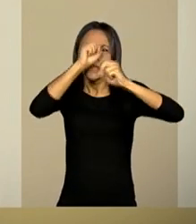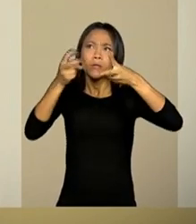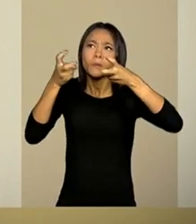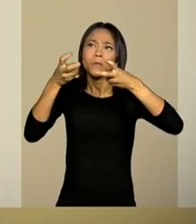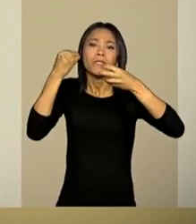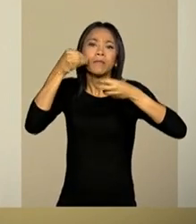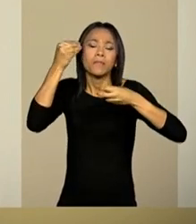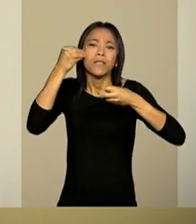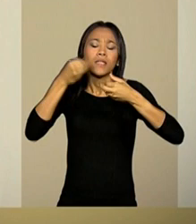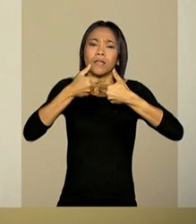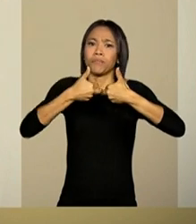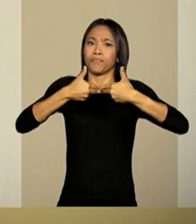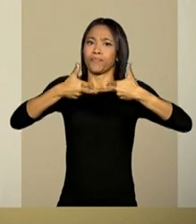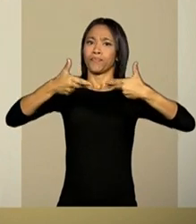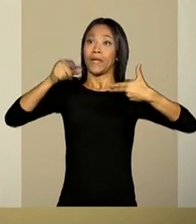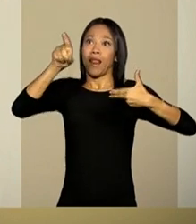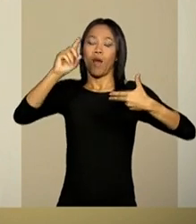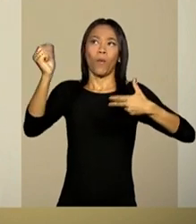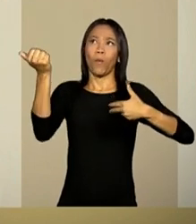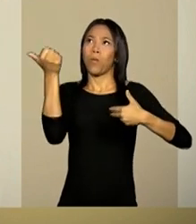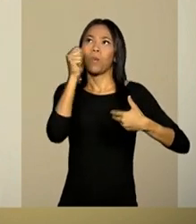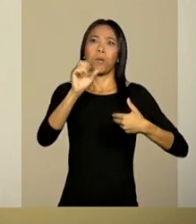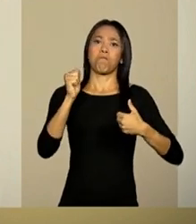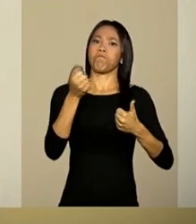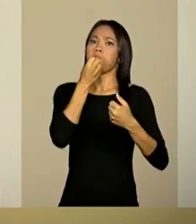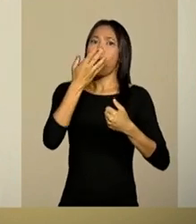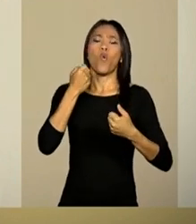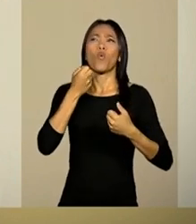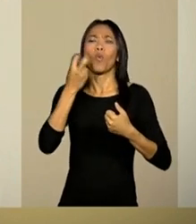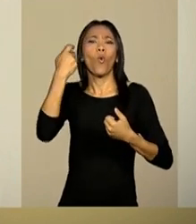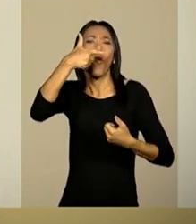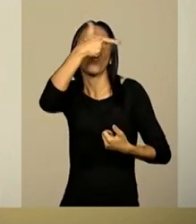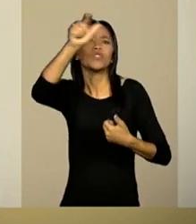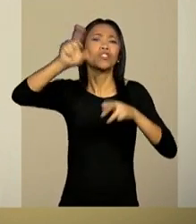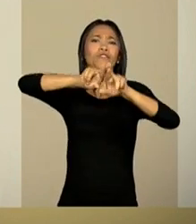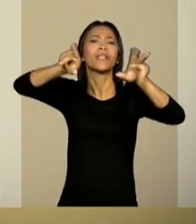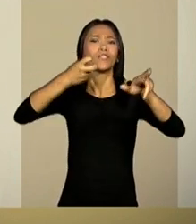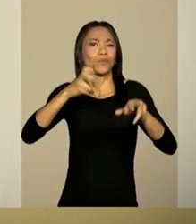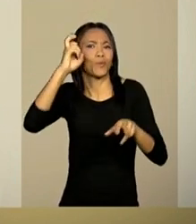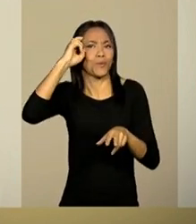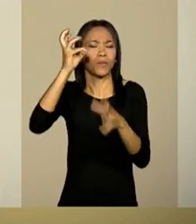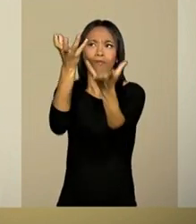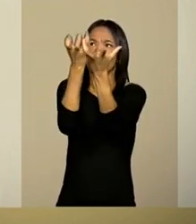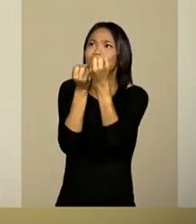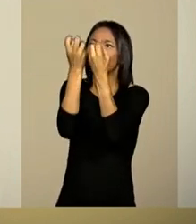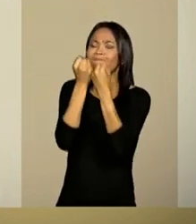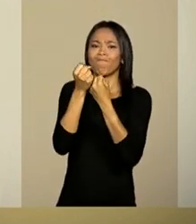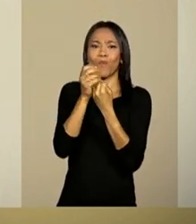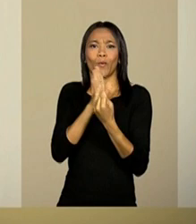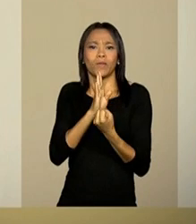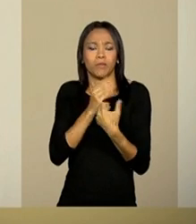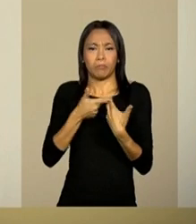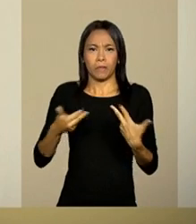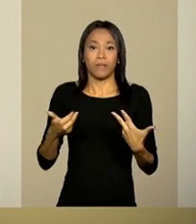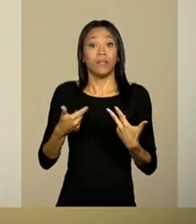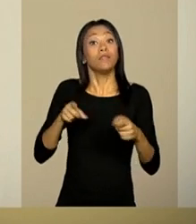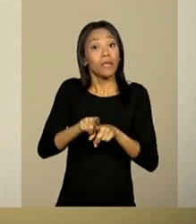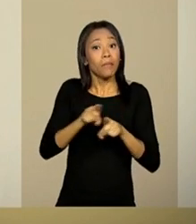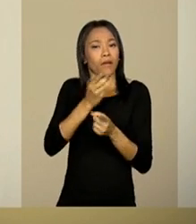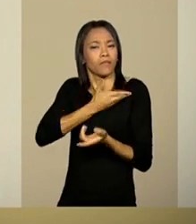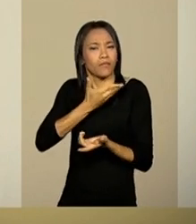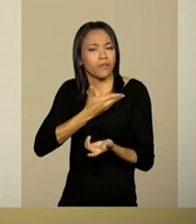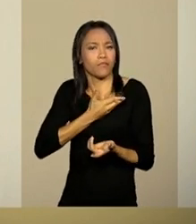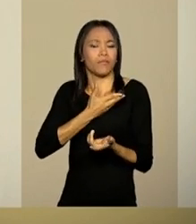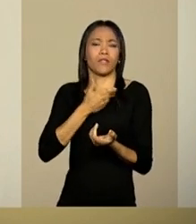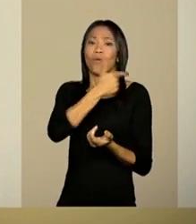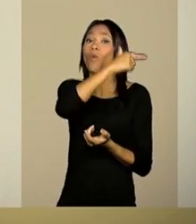experiência fantástica de ter convivido com outras culturas trazem Além disso Luciano uma rede de relacionamentos com